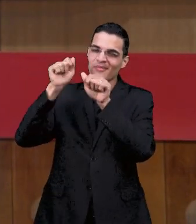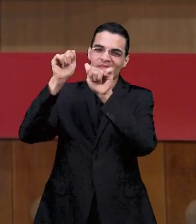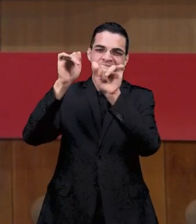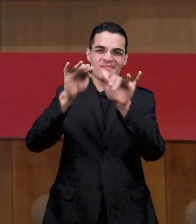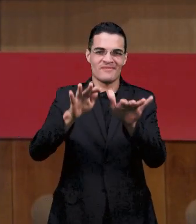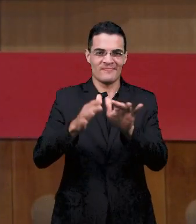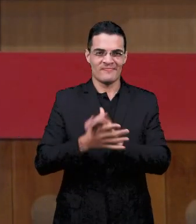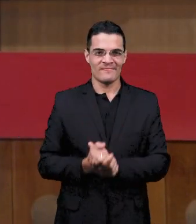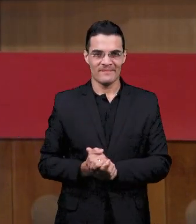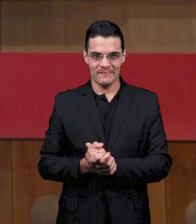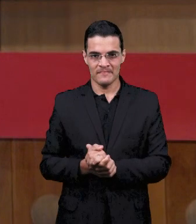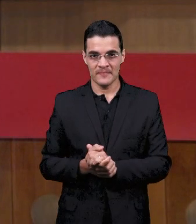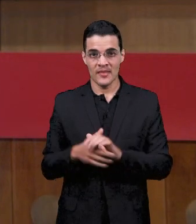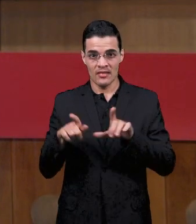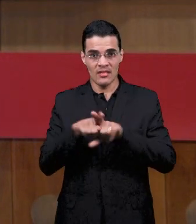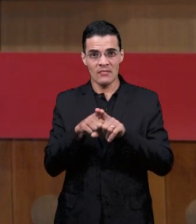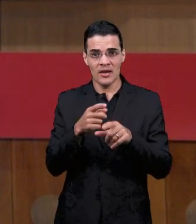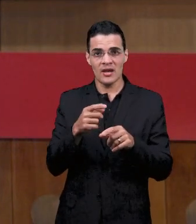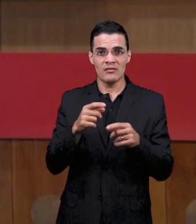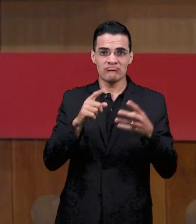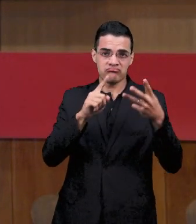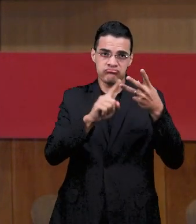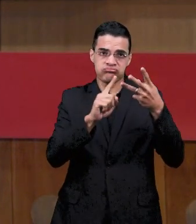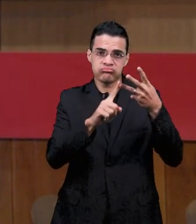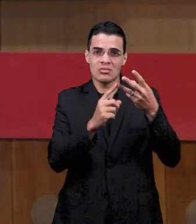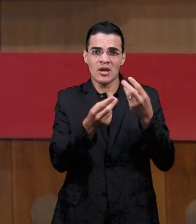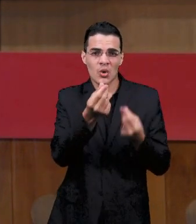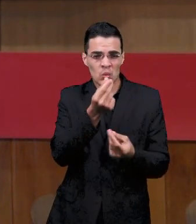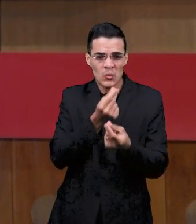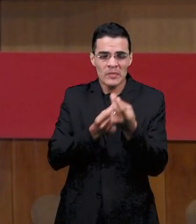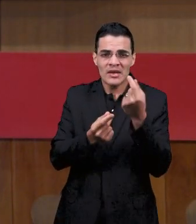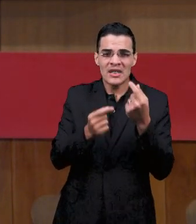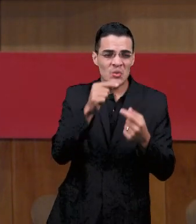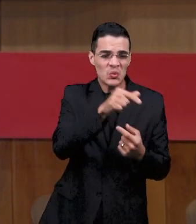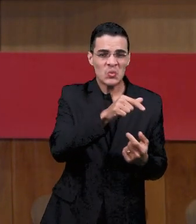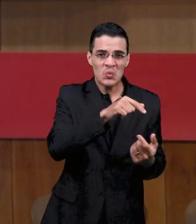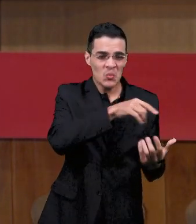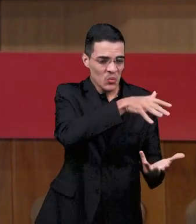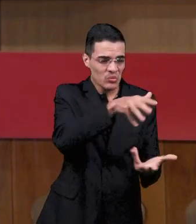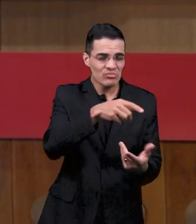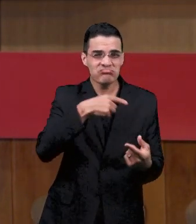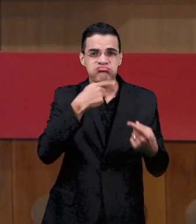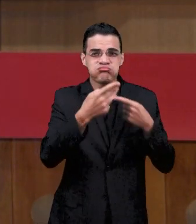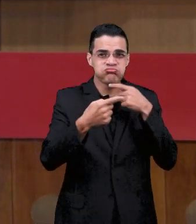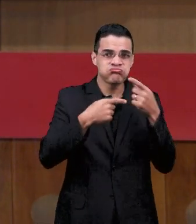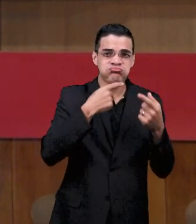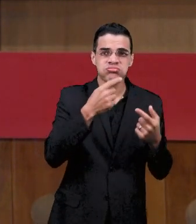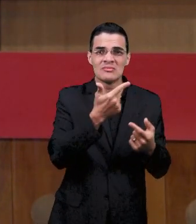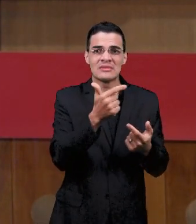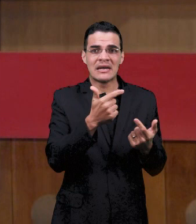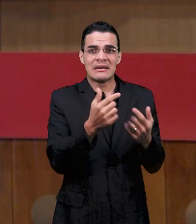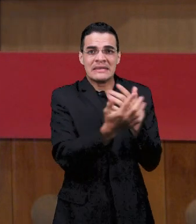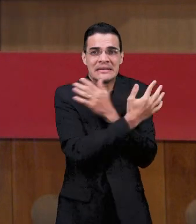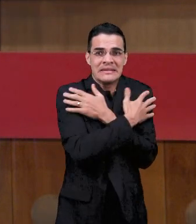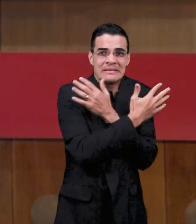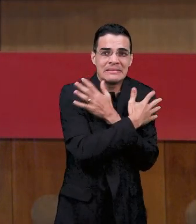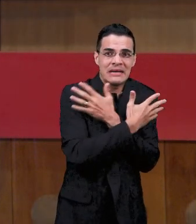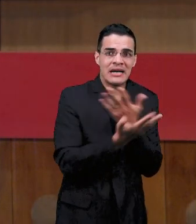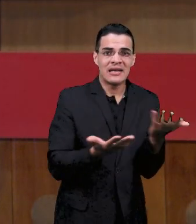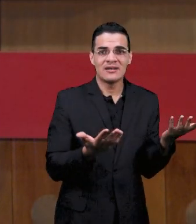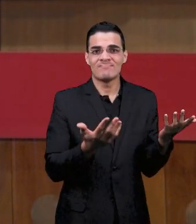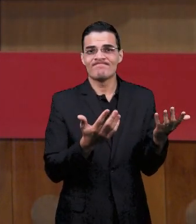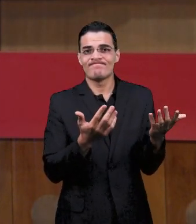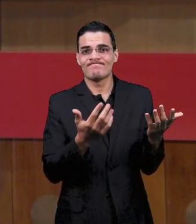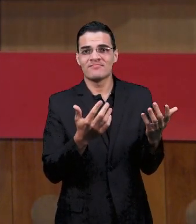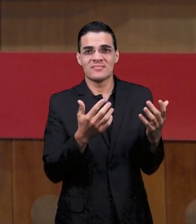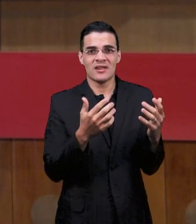Aqui a questão econômica, o mundo de incertezas. Você não sabe amanhã se vai ter um emprego, o seu filho